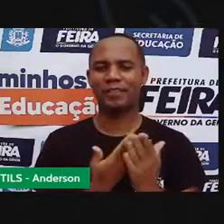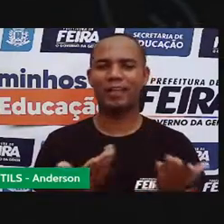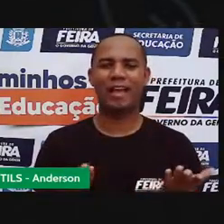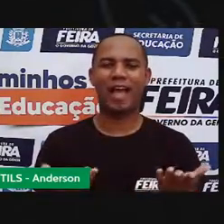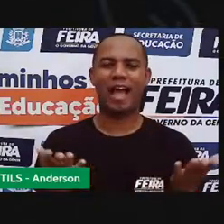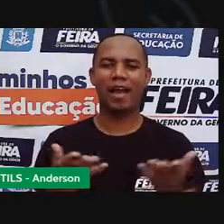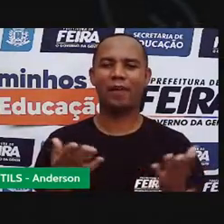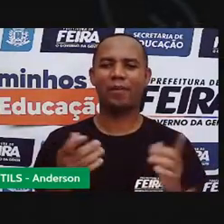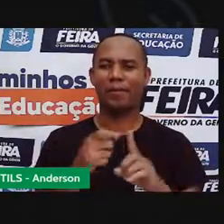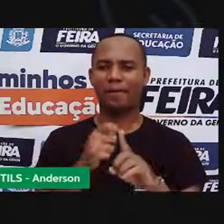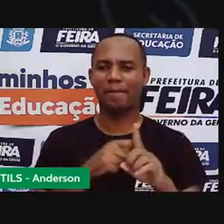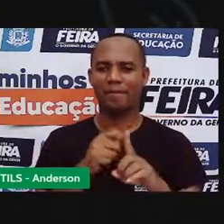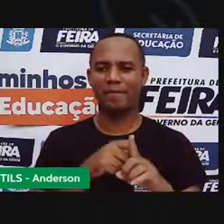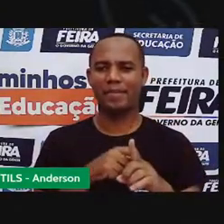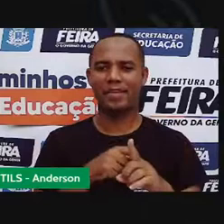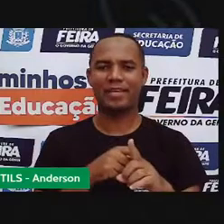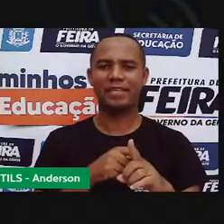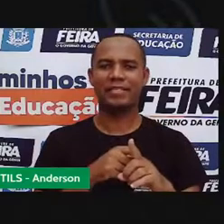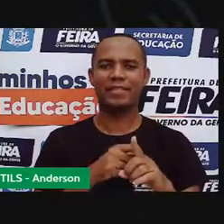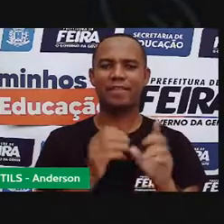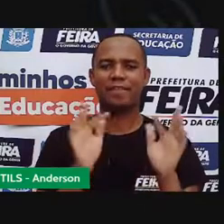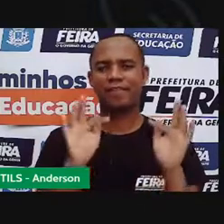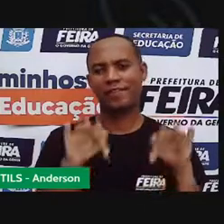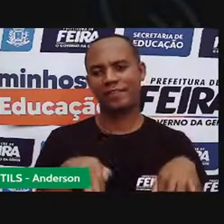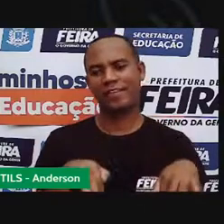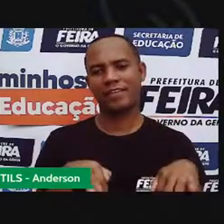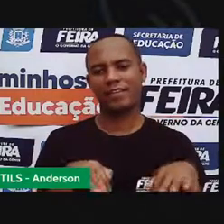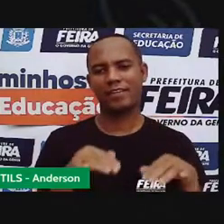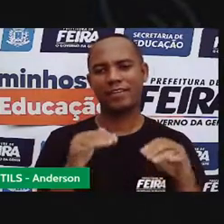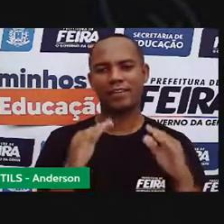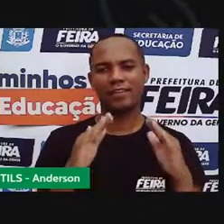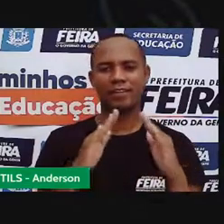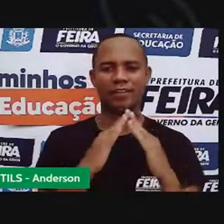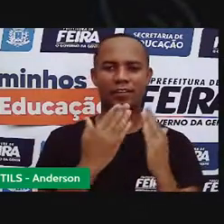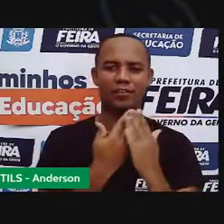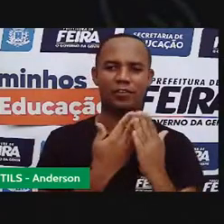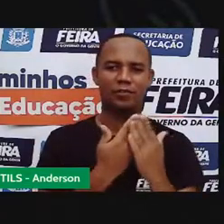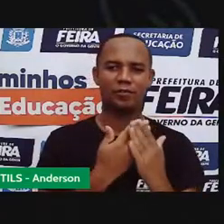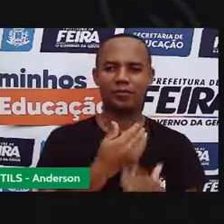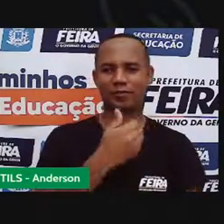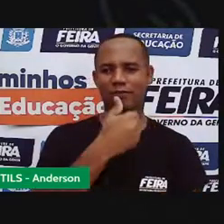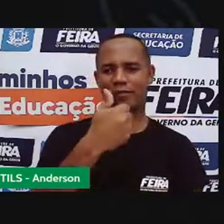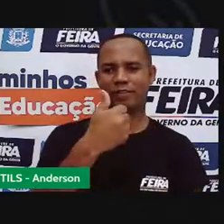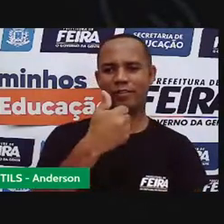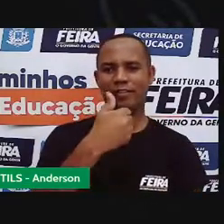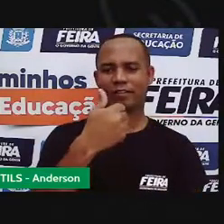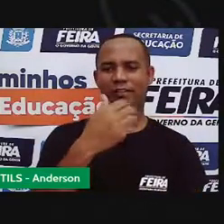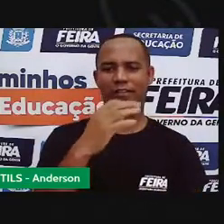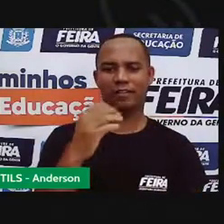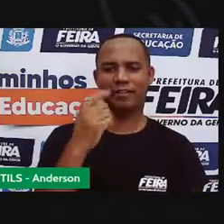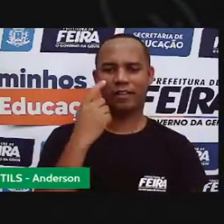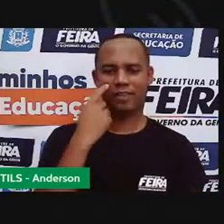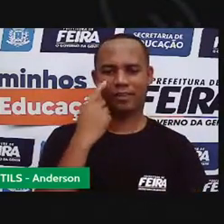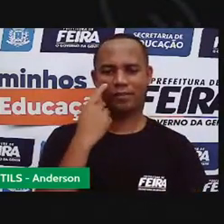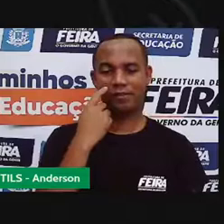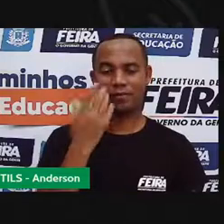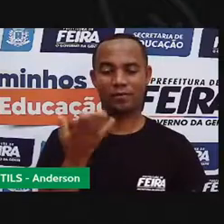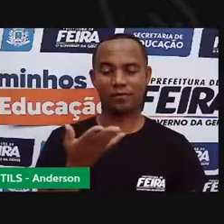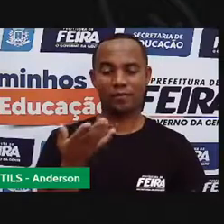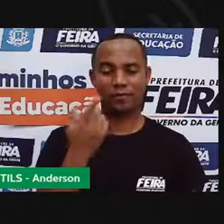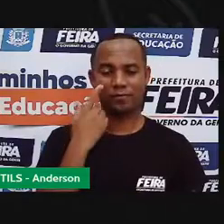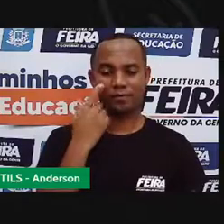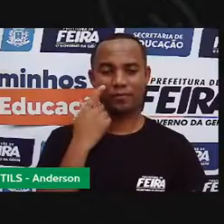de junho. Aula 110, dia 30 de junho, uma quarta-feira. E a